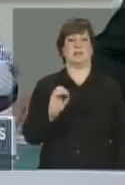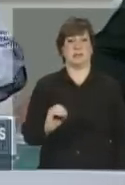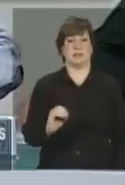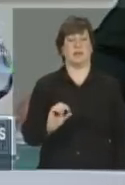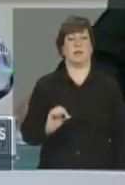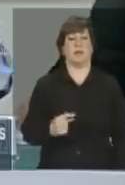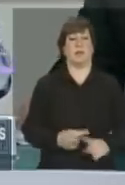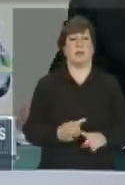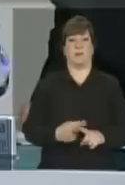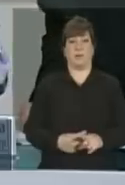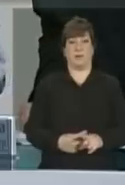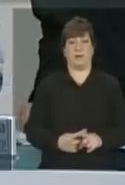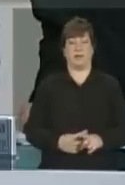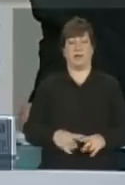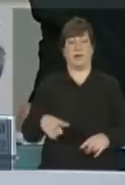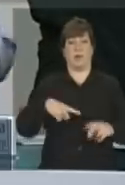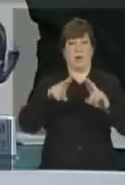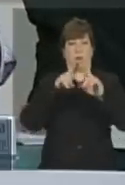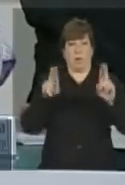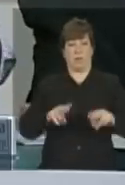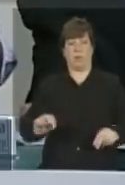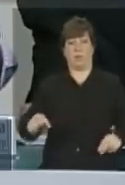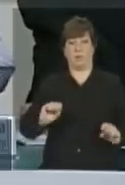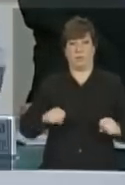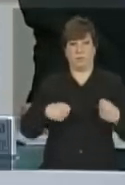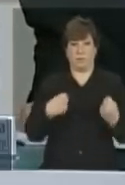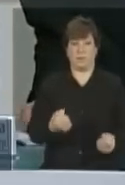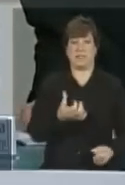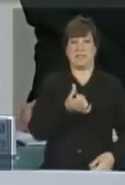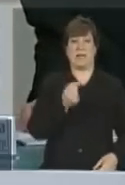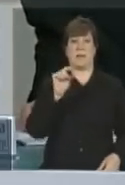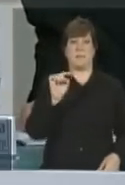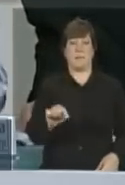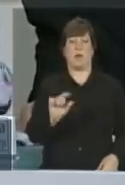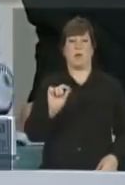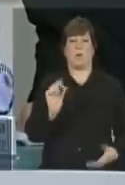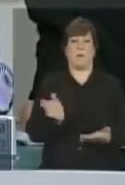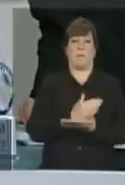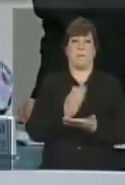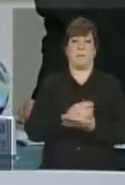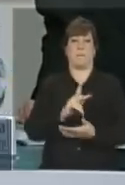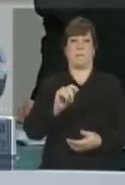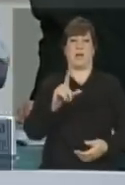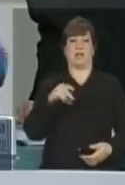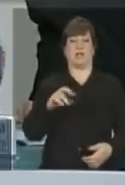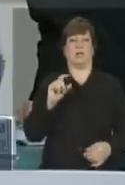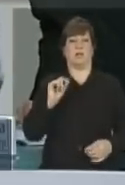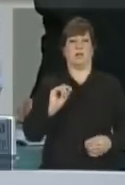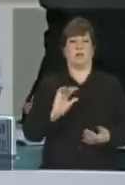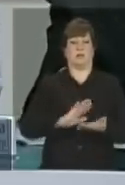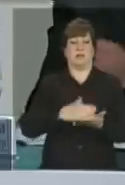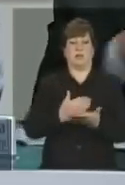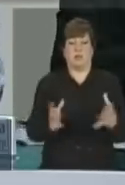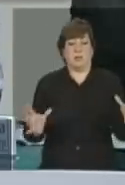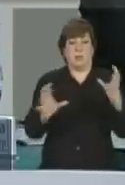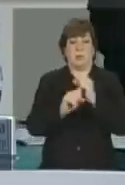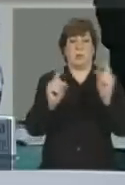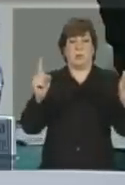esforço do Secretariado das Nações Unidas de, em 6 mil páginas, traduzir aquilo em 17 páginas. O